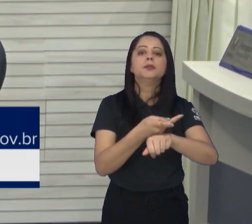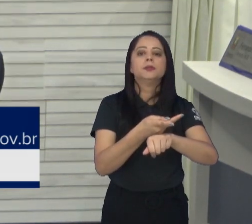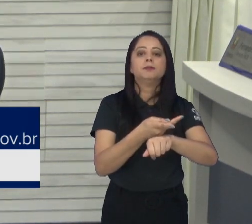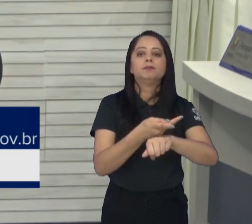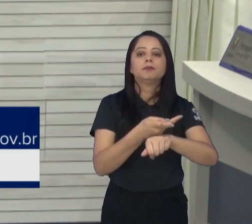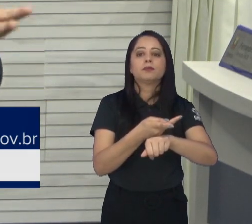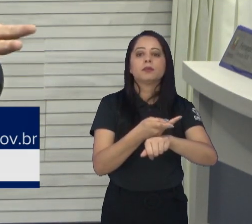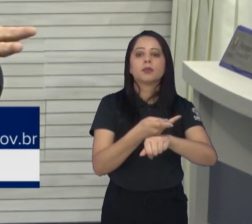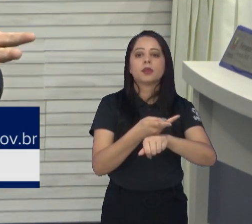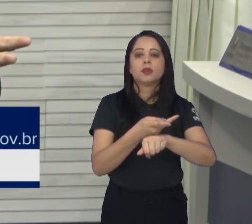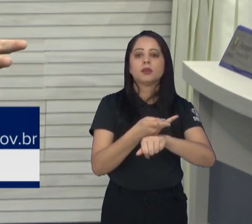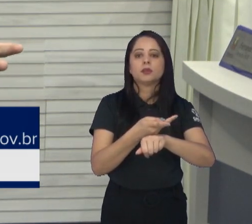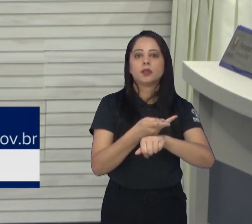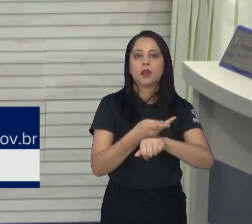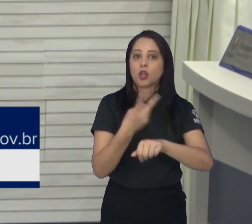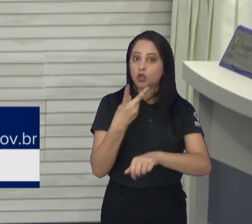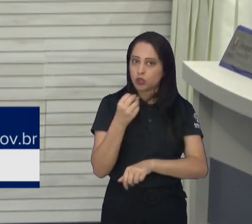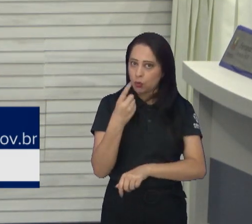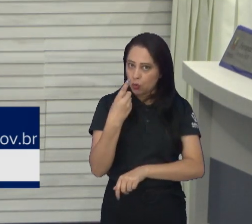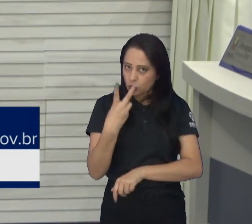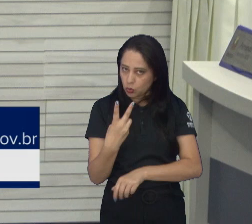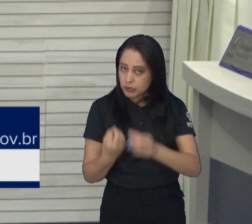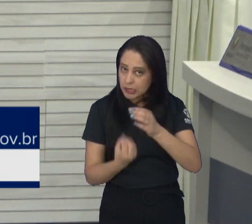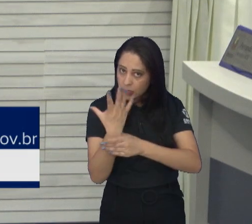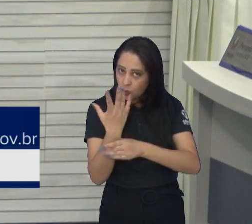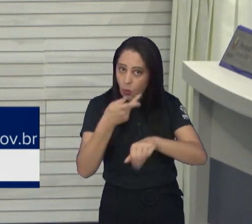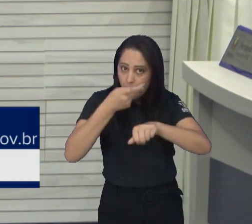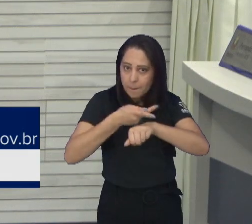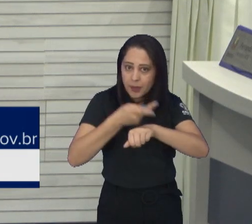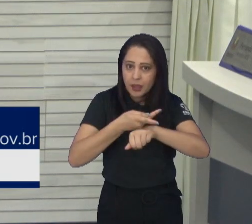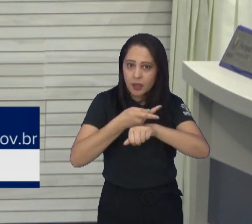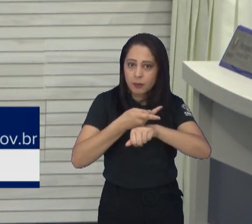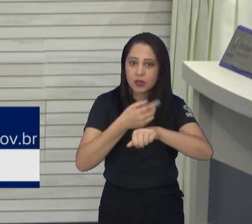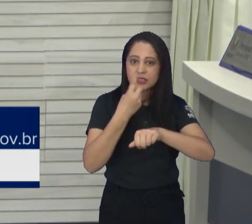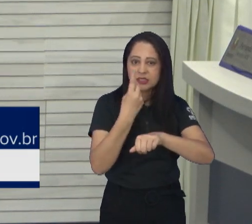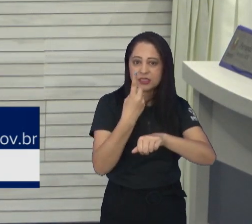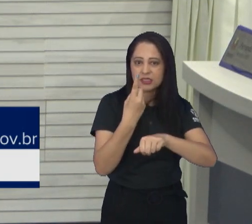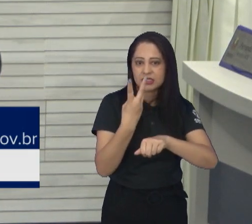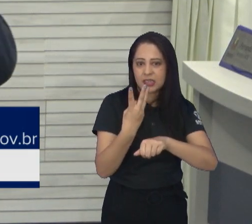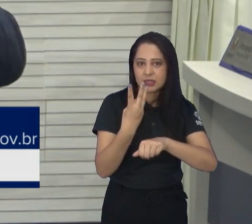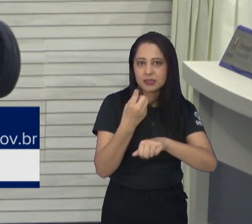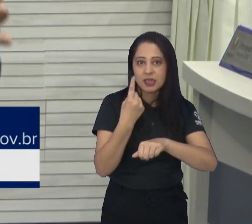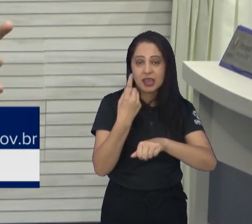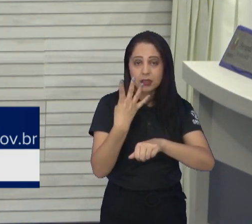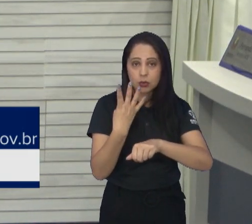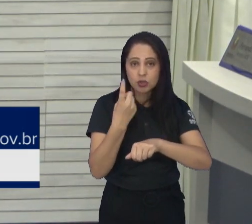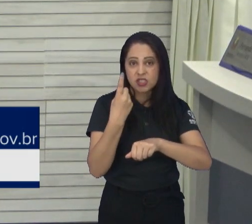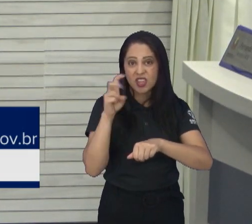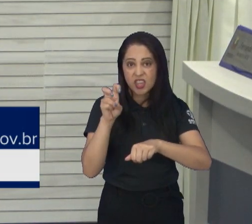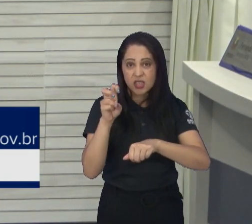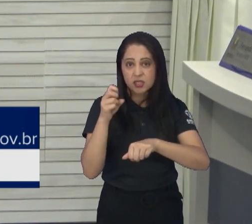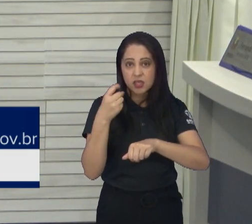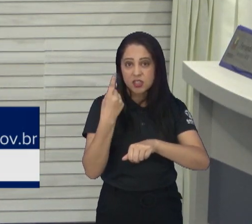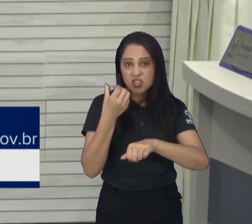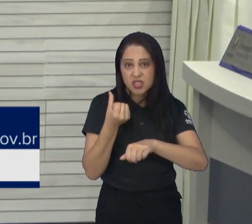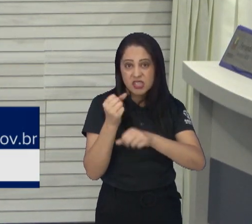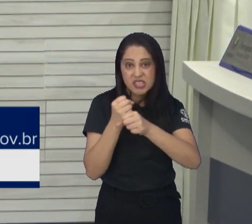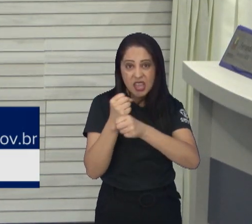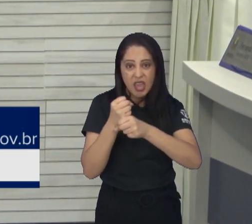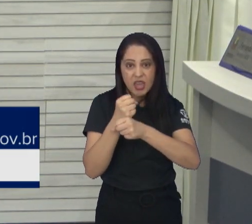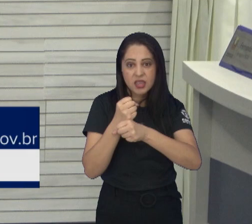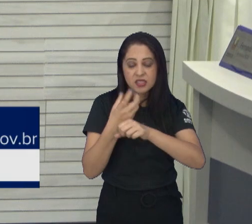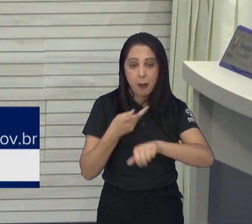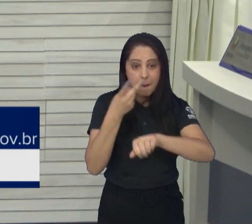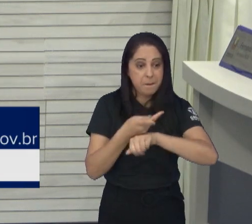cujo prêmio foi feito em 2012, instituído, 13, 14, 15, 16, não foi aplicado esse prêmio